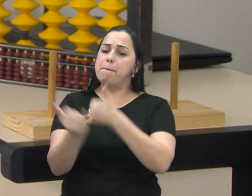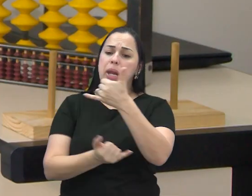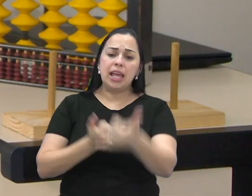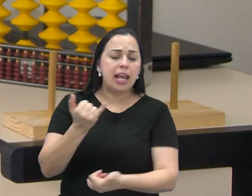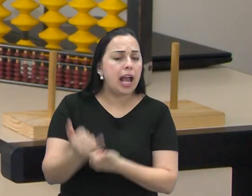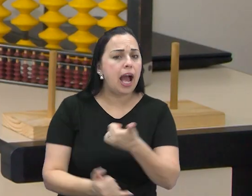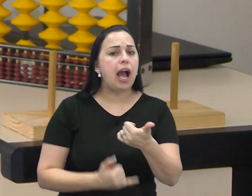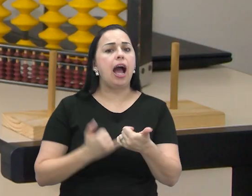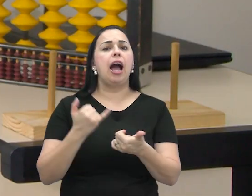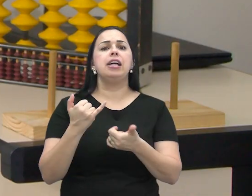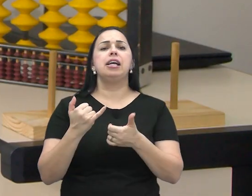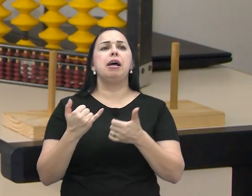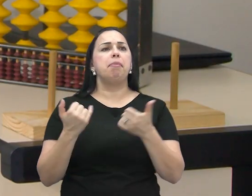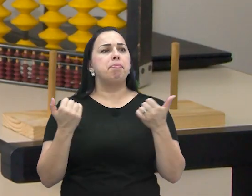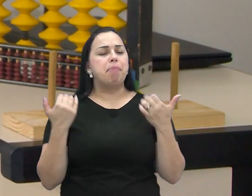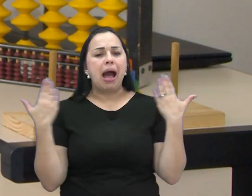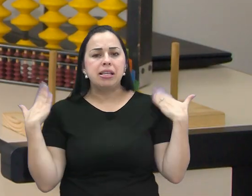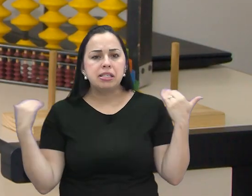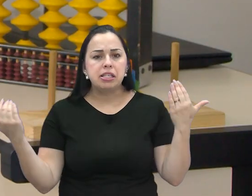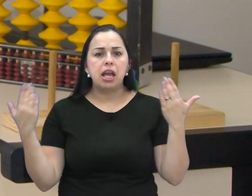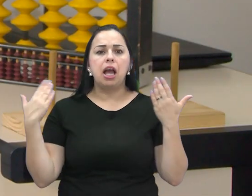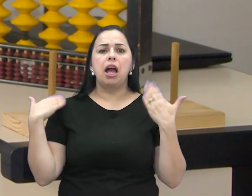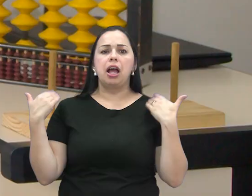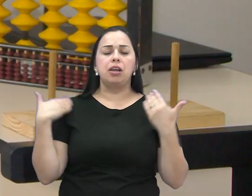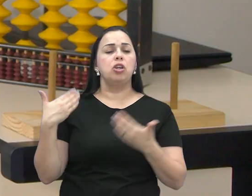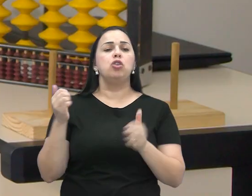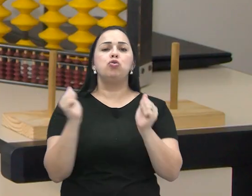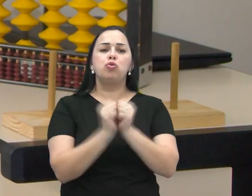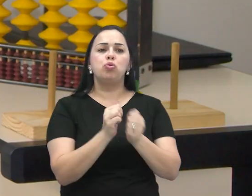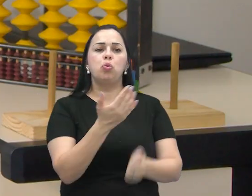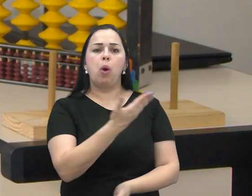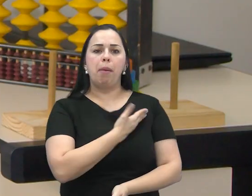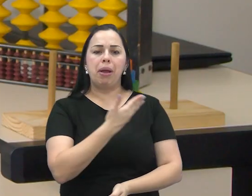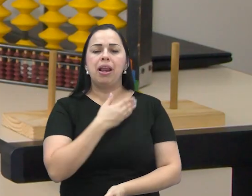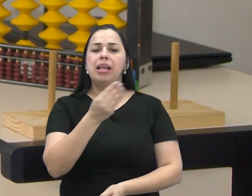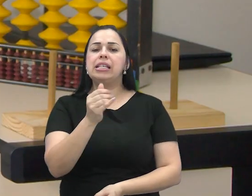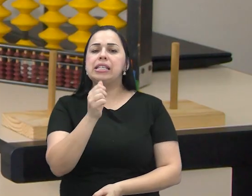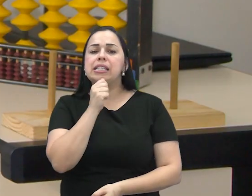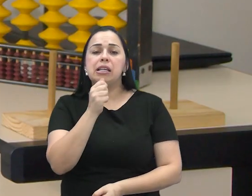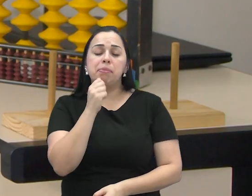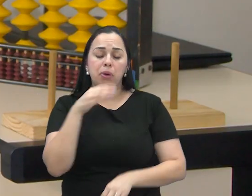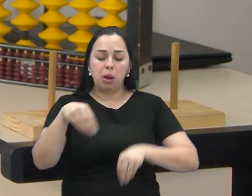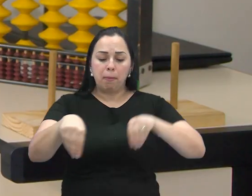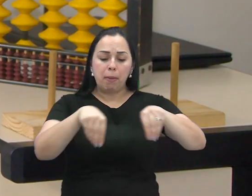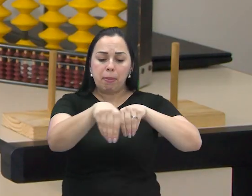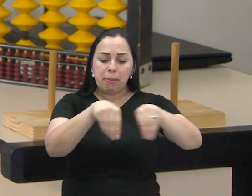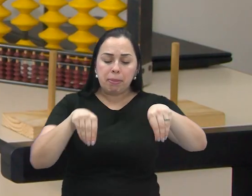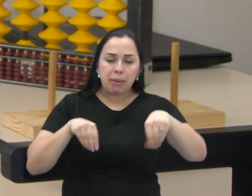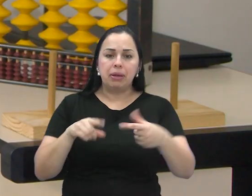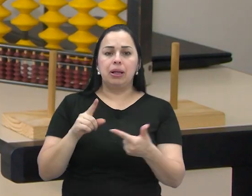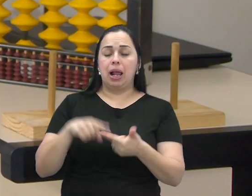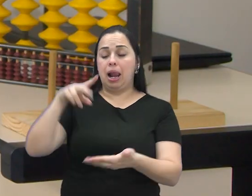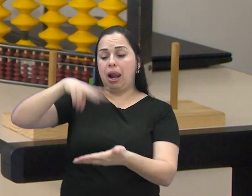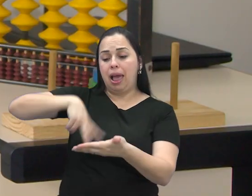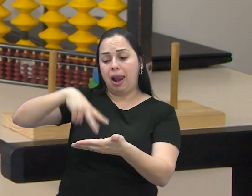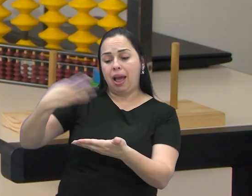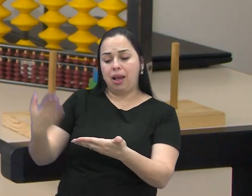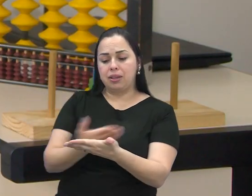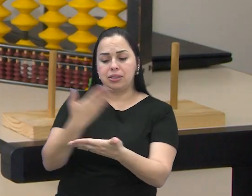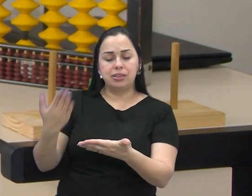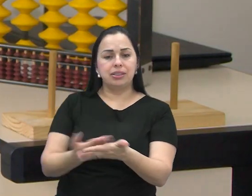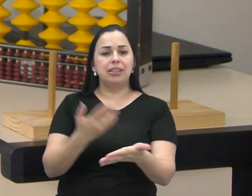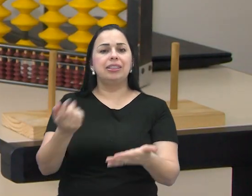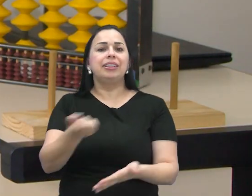mim era brincar fora de casa, com amigos, então jogo de tabuleiro, ler